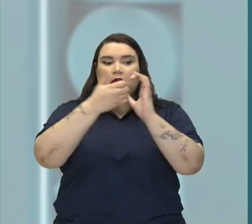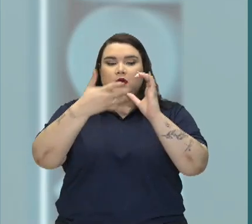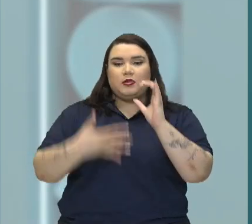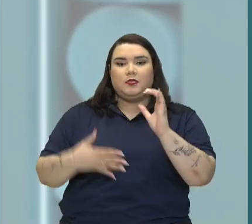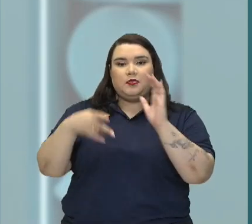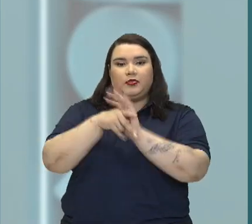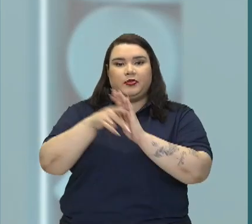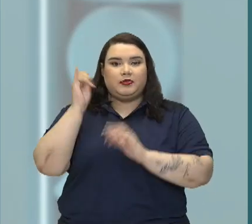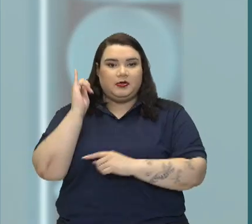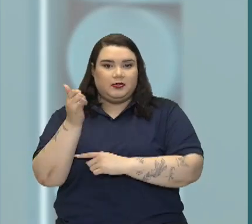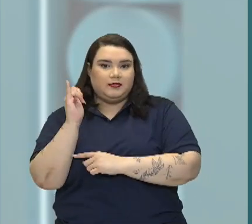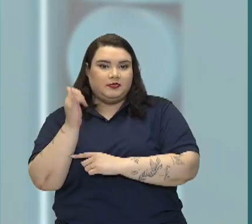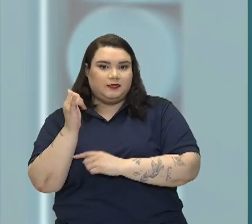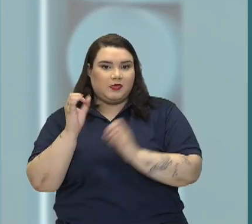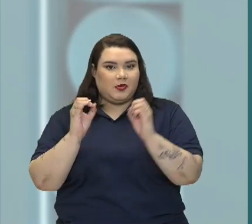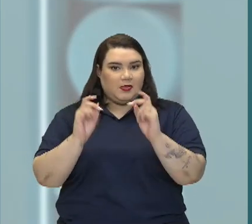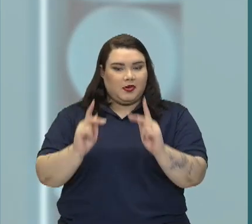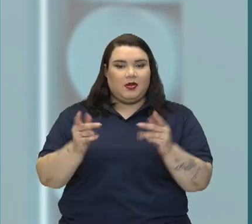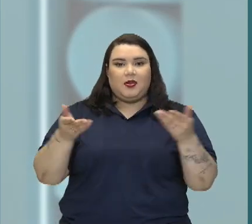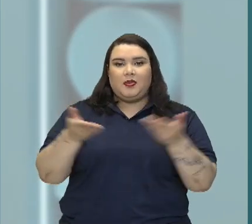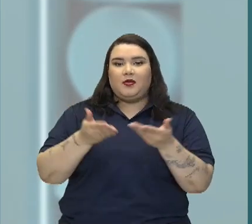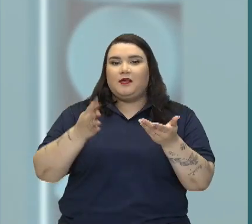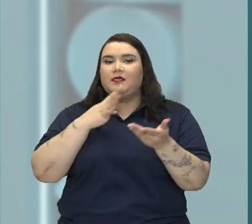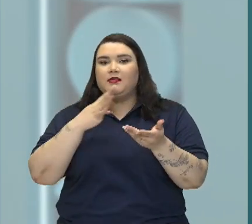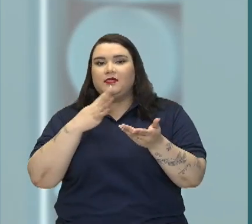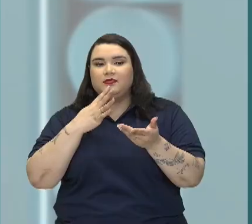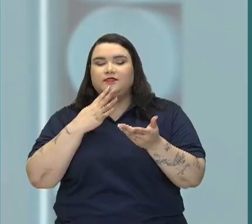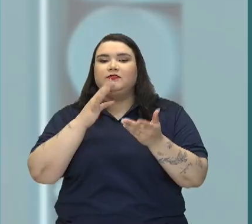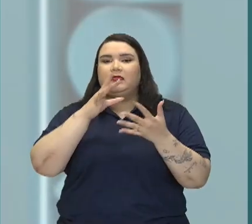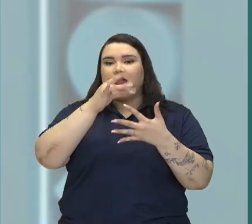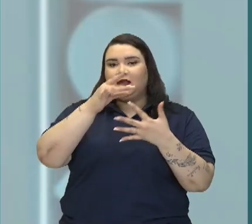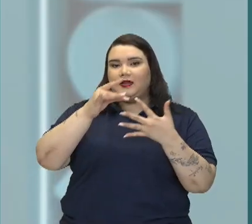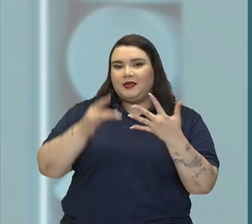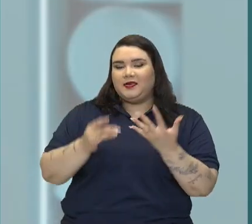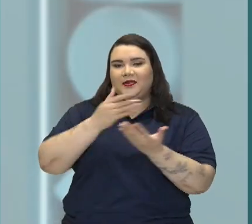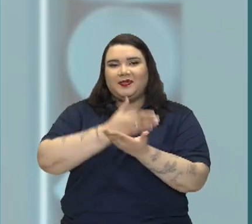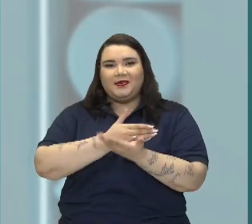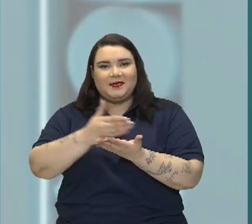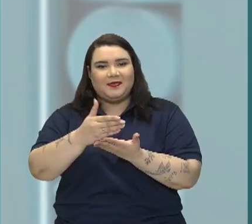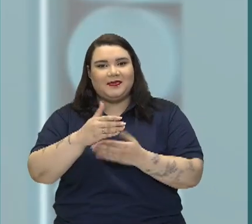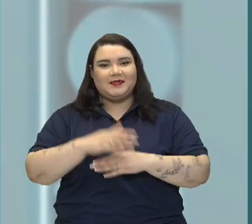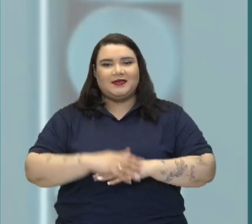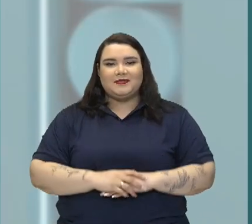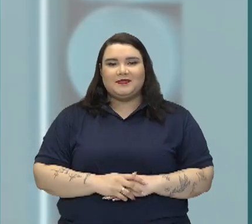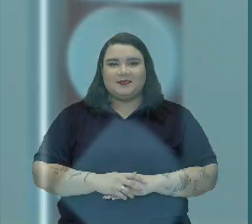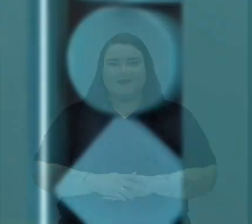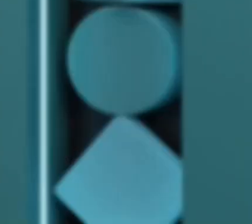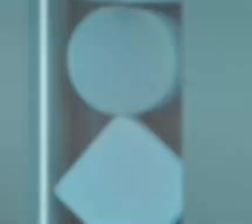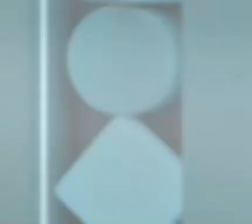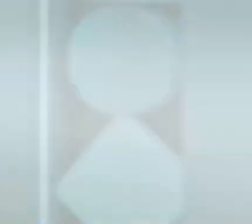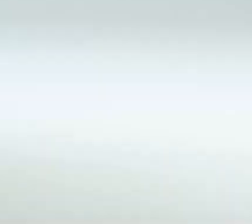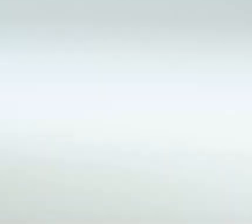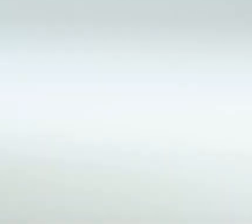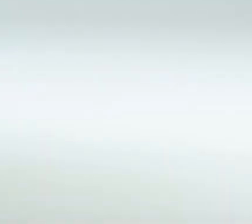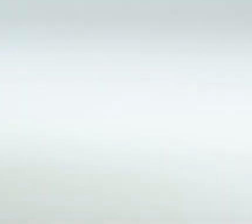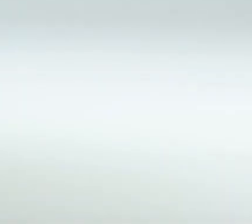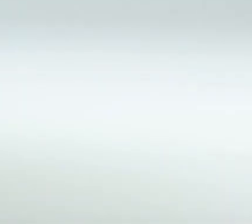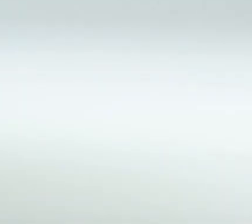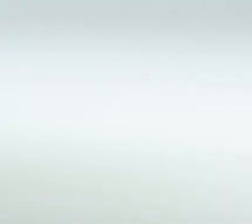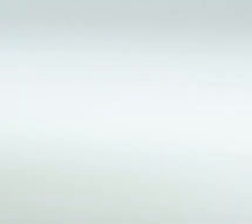da narrativa. Vamos conhecê-los um a um. Vamos para a nossa aula.